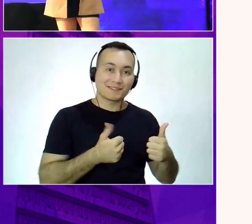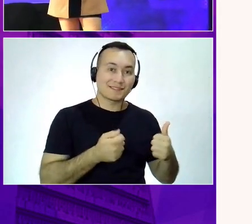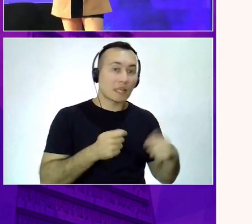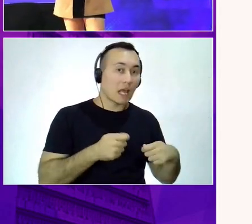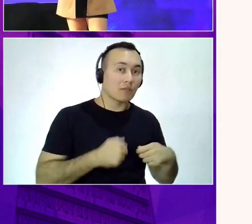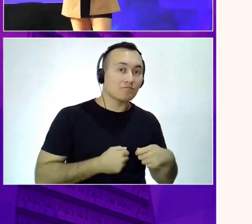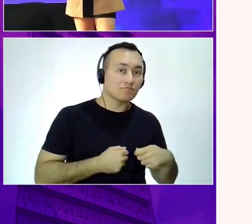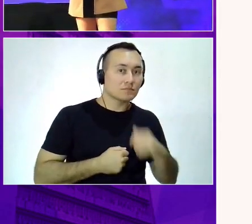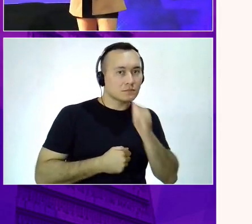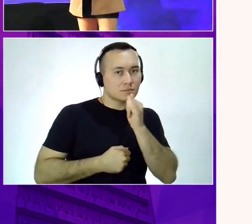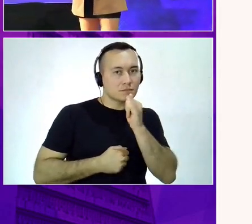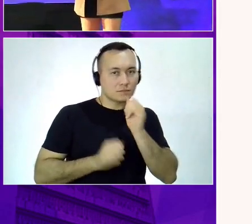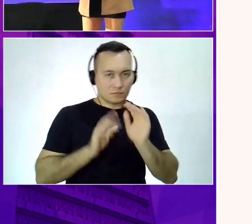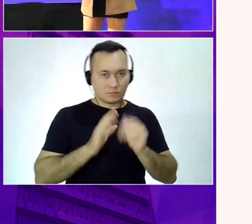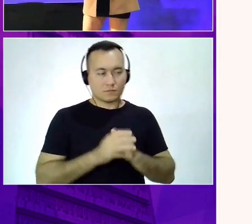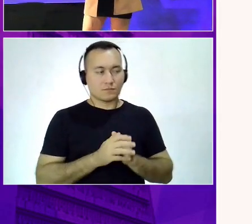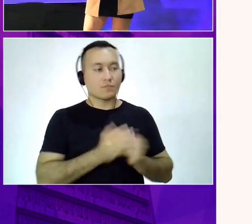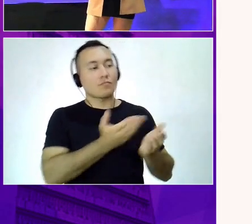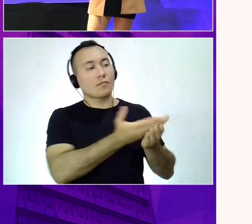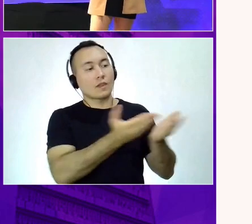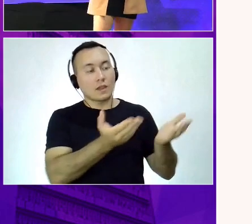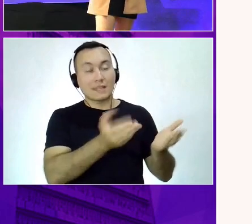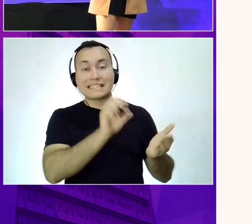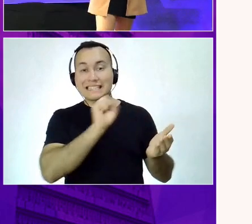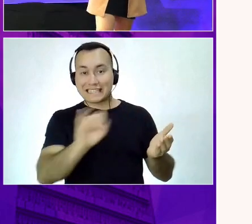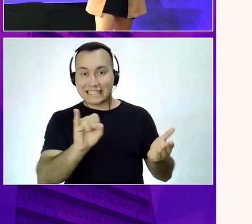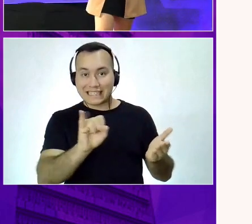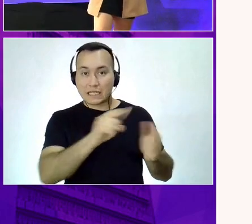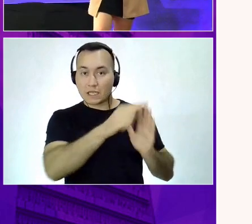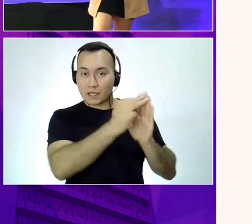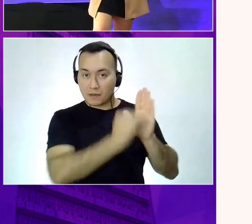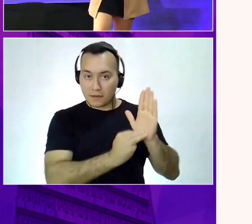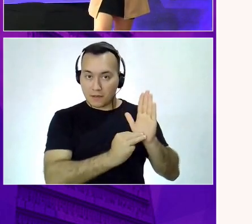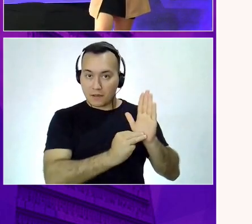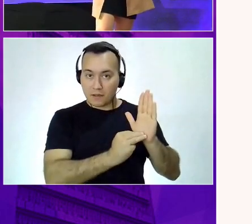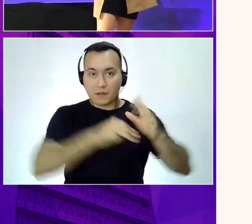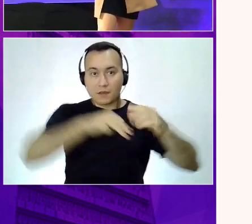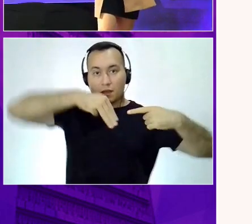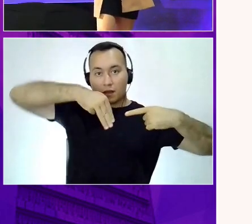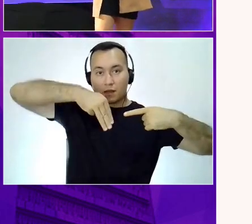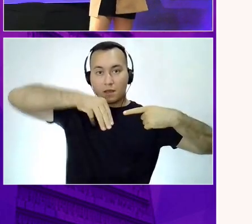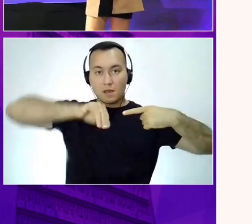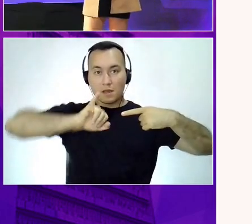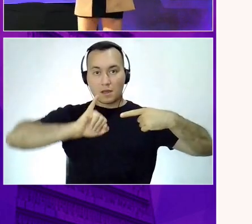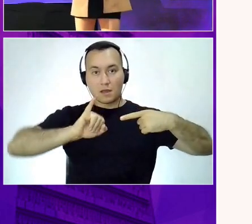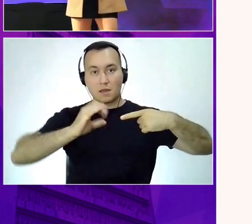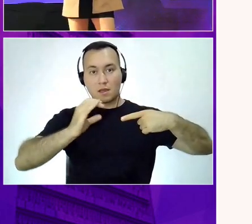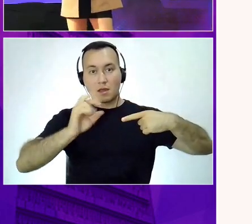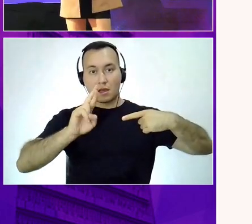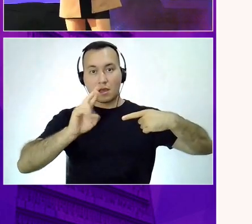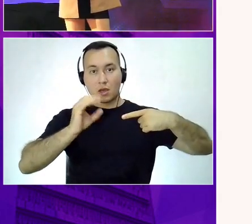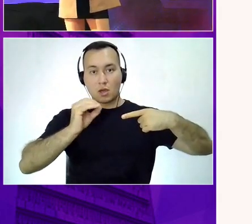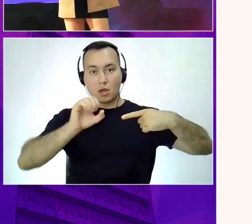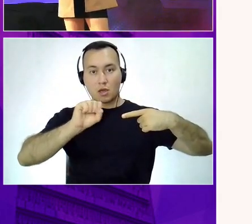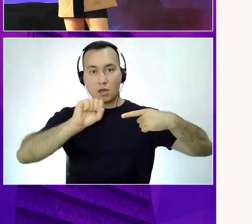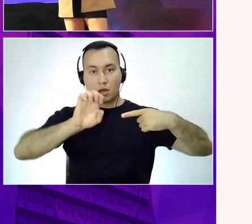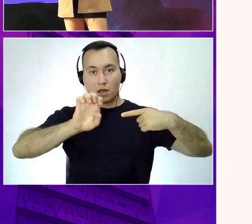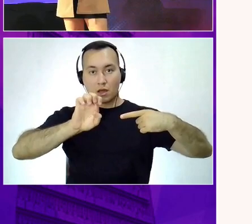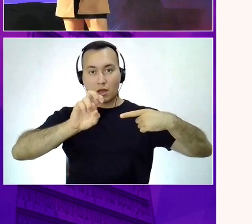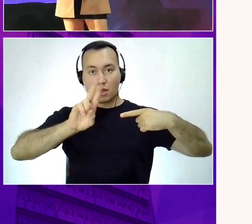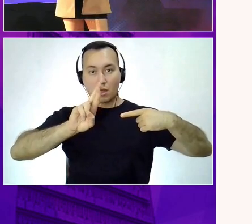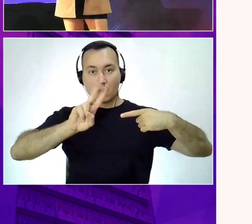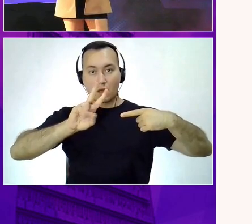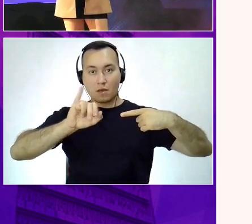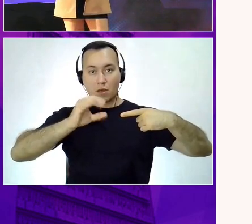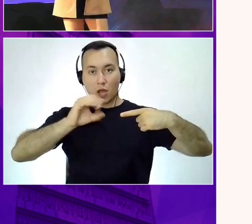uma técnica de consistência eventual. Obviamente, ela tem pontos ruins, porque você não vai conseguir atualizar todos ao mesmo